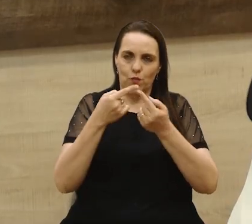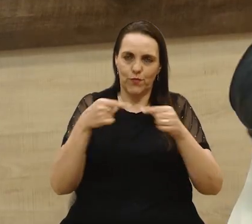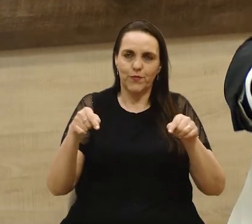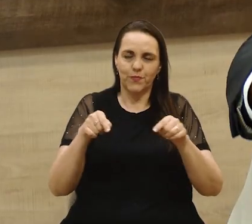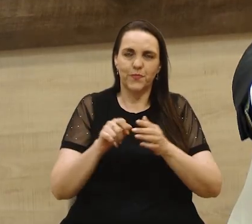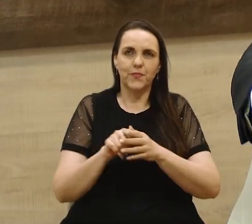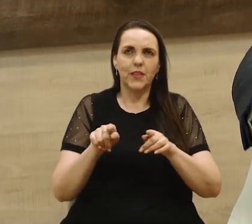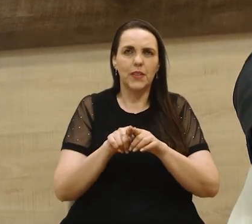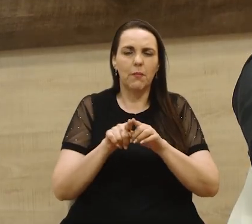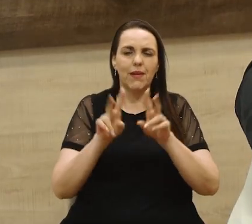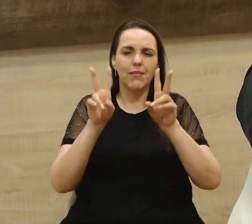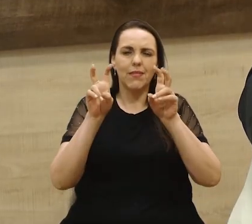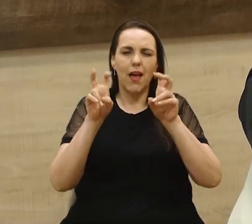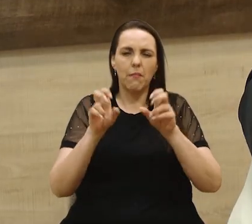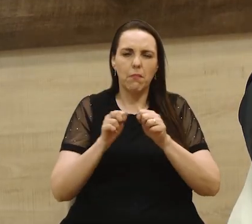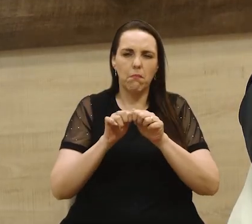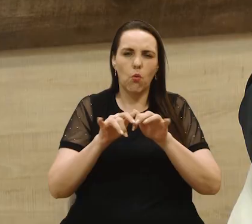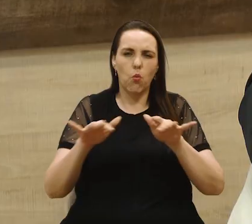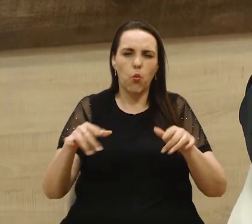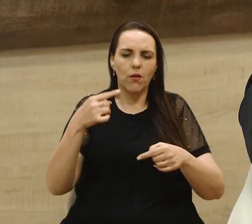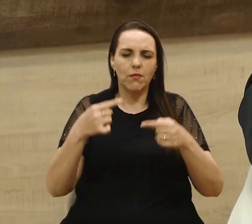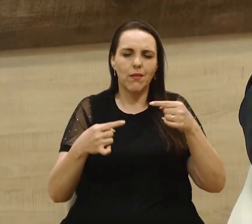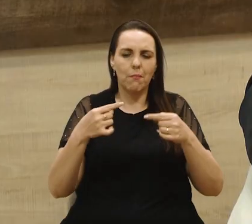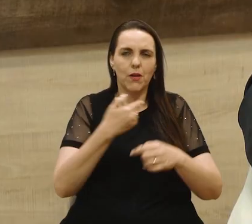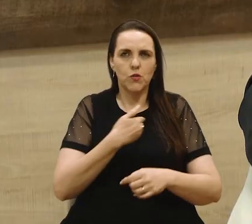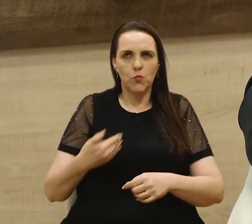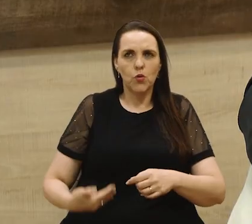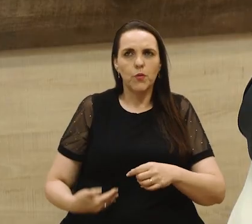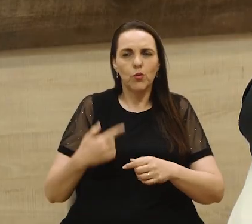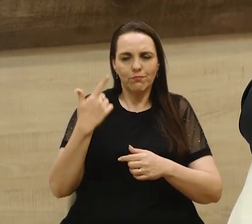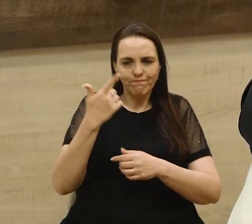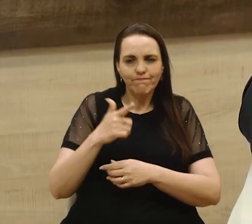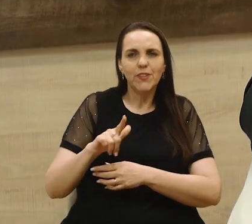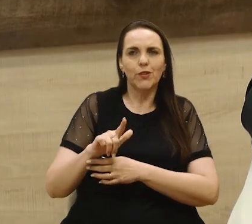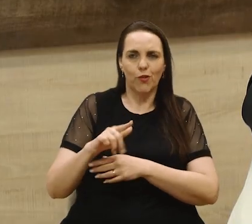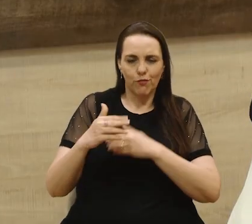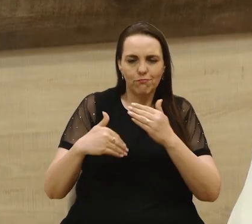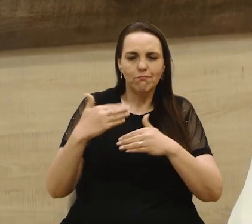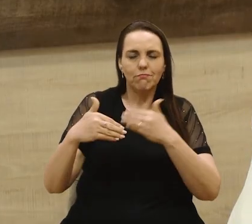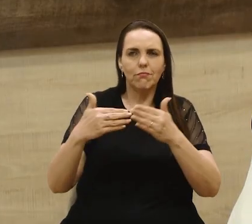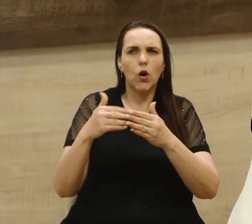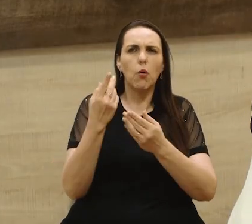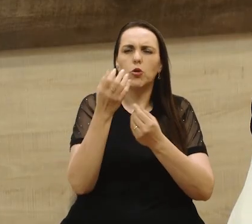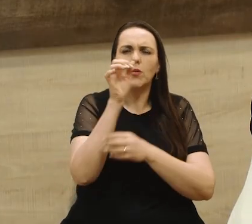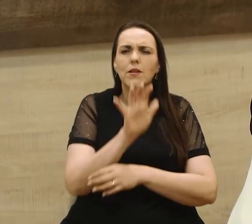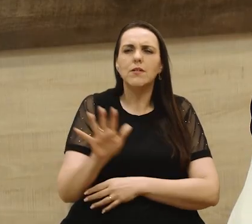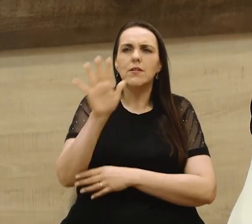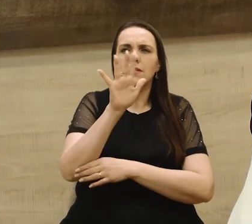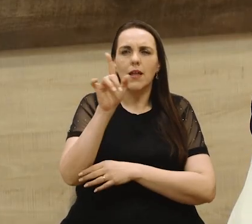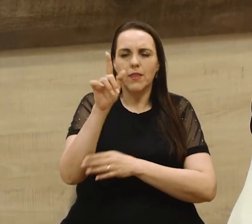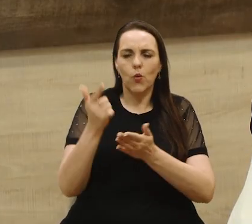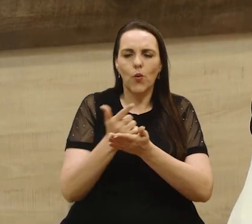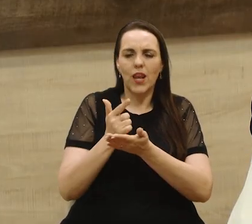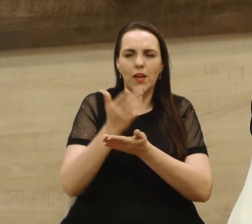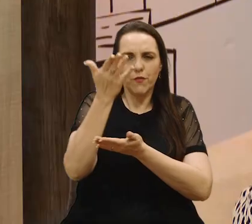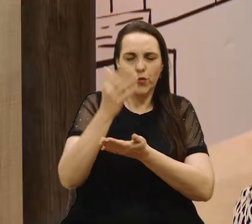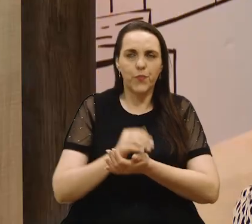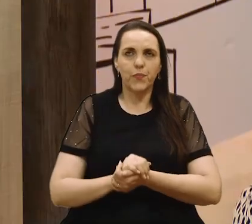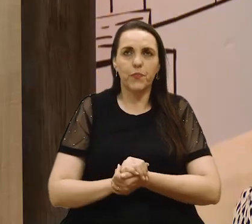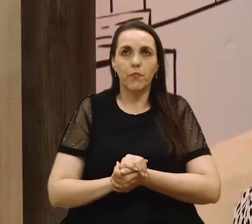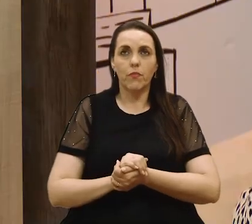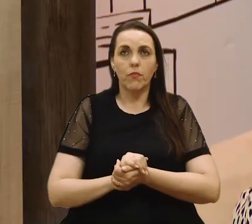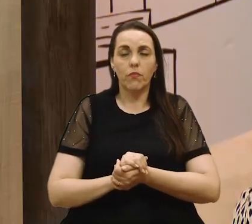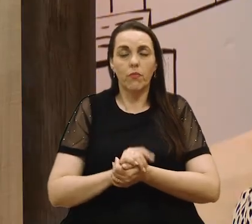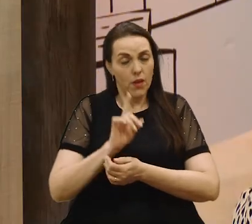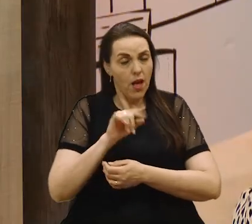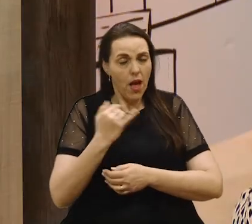livro, esses temas todos afloraram e o debate público se renova. Como é que tu verificas esse cenário todo à luz do teu livro?